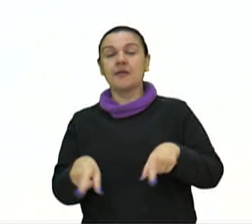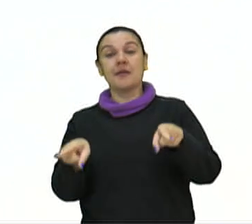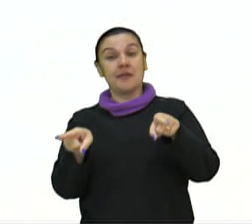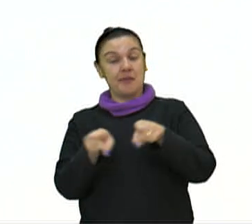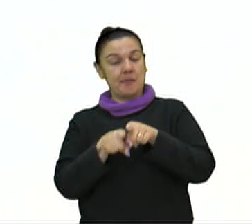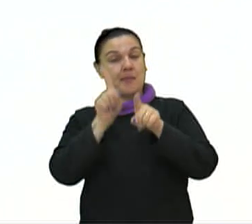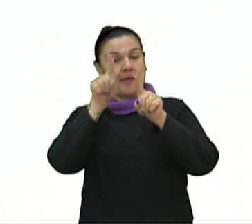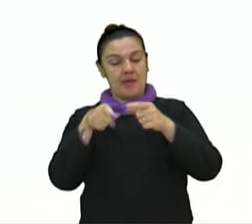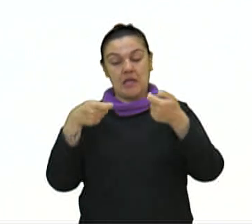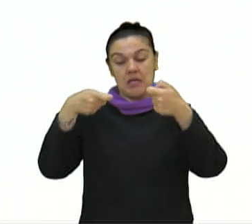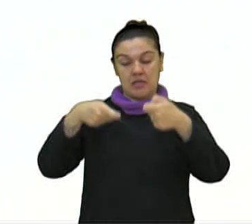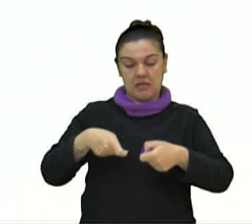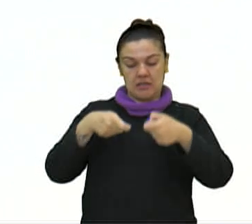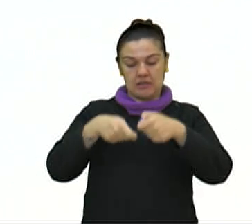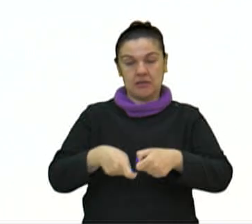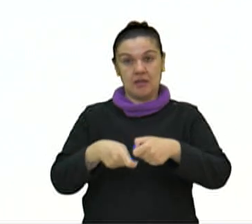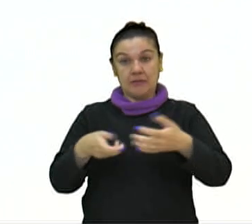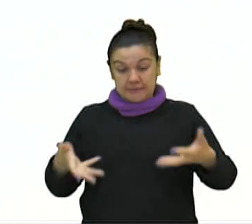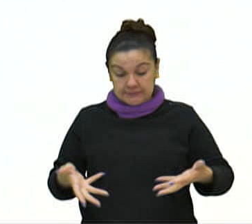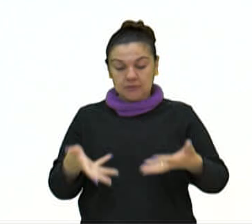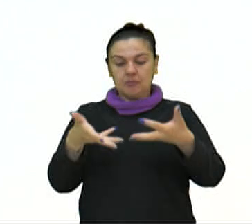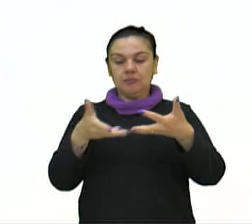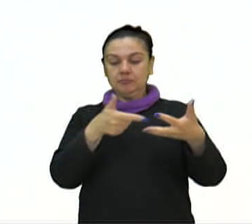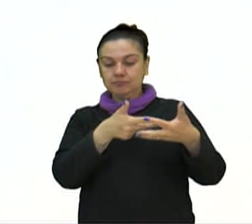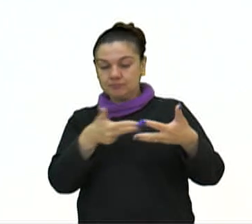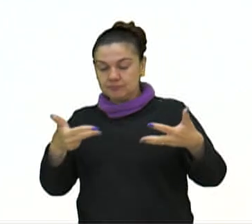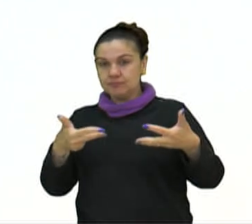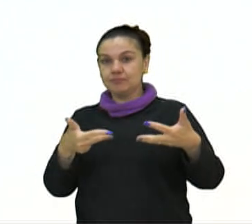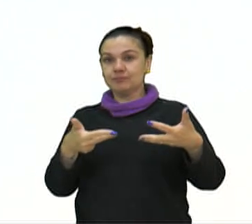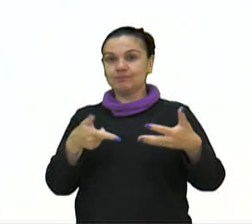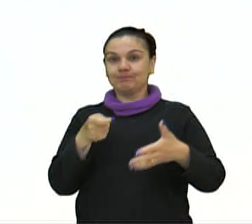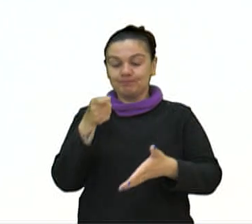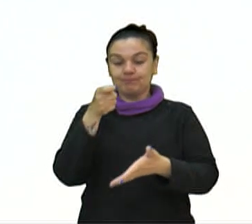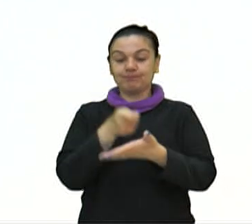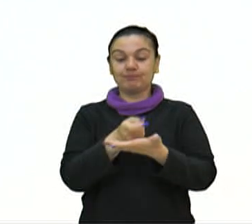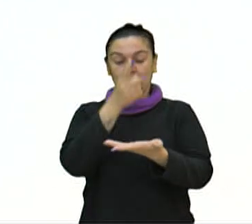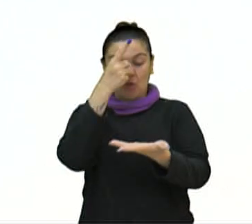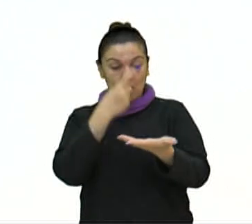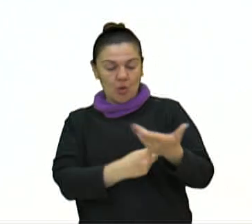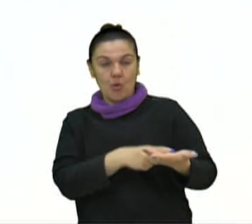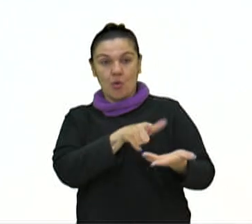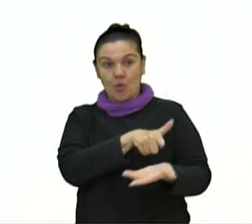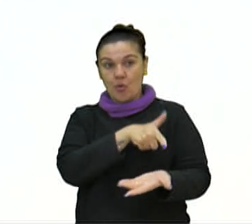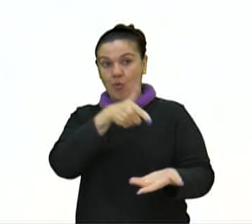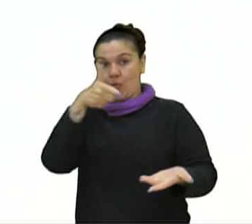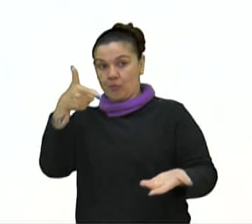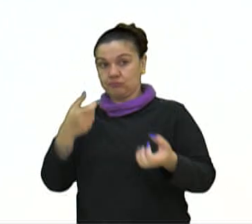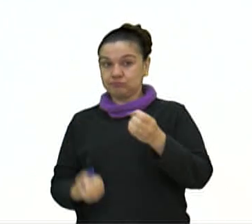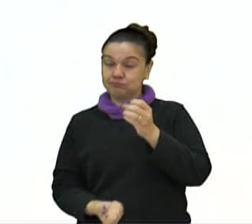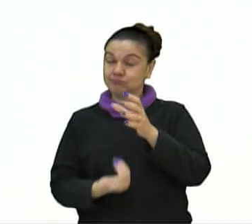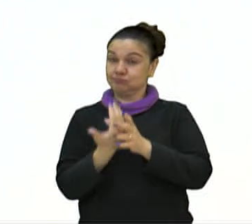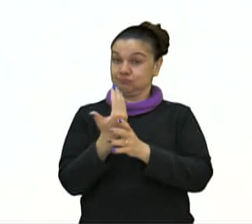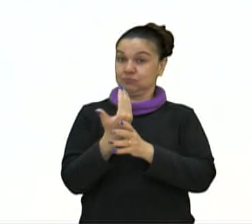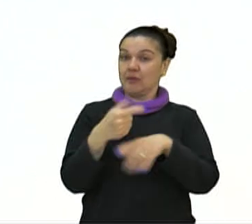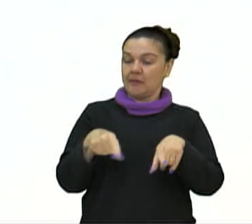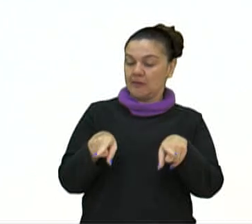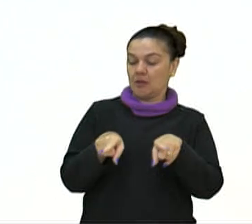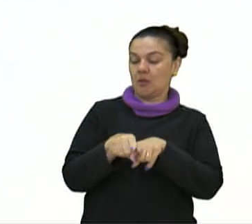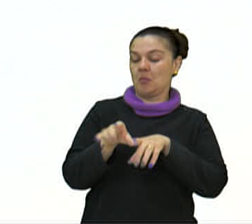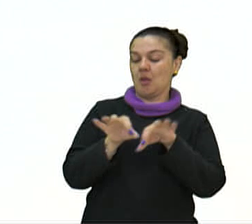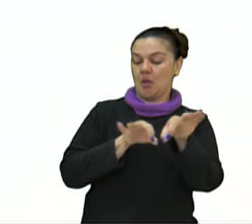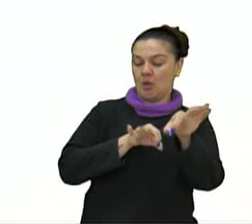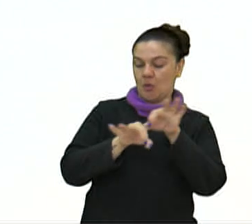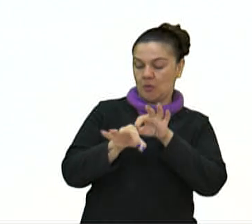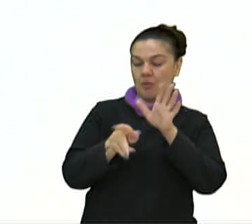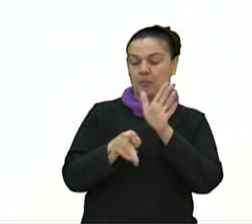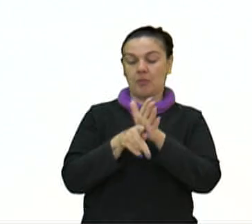necessária, ou melhor, coagida, aquela coisa que é determinada por outra a existir e a operar de